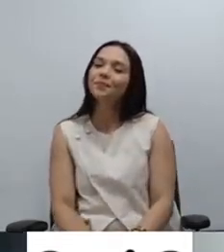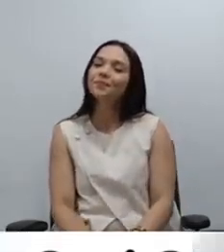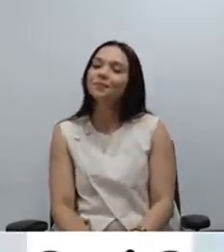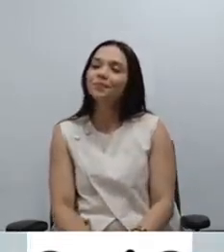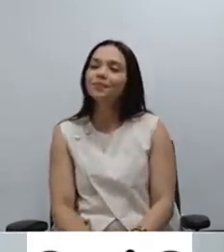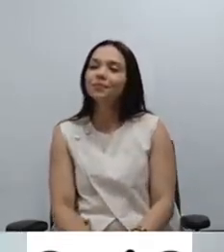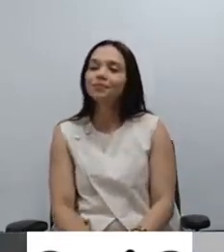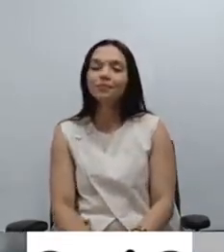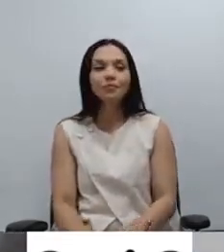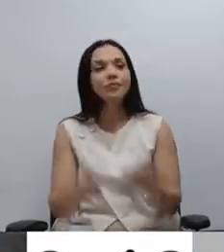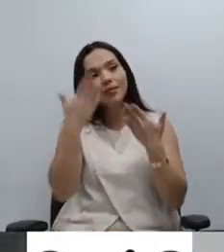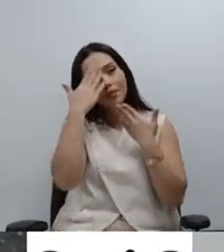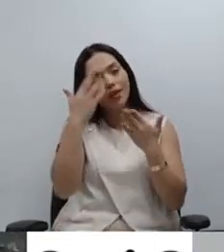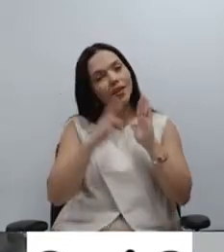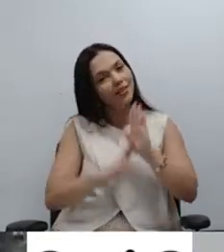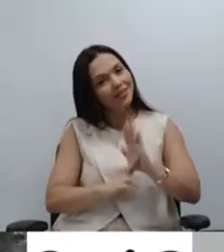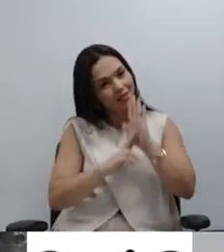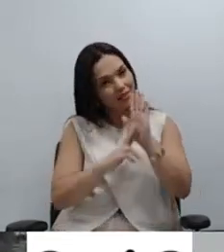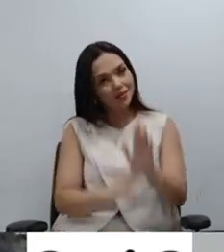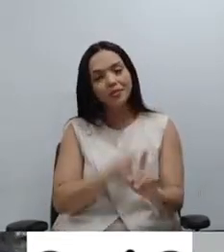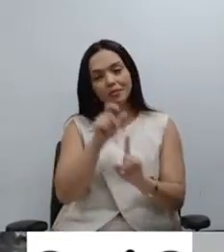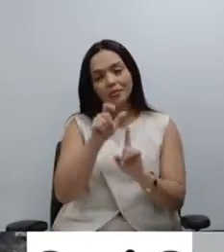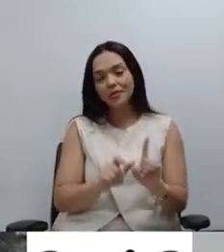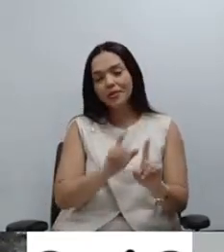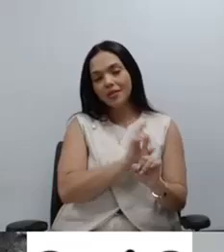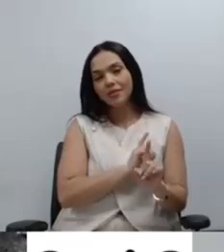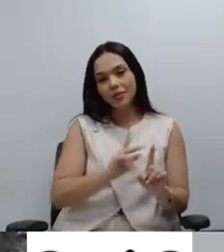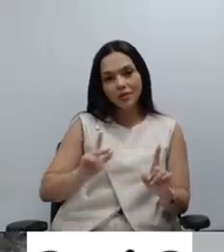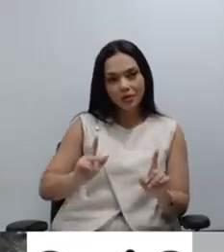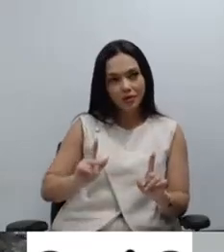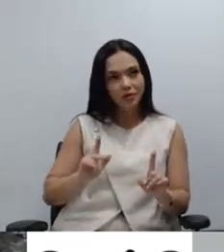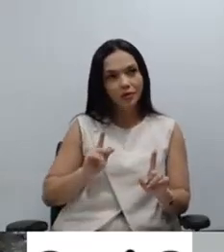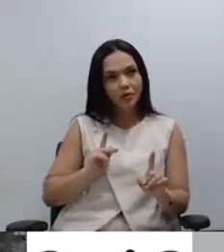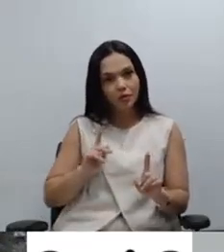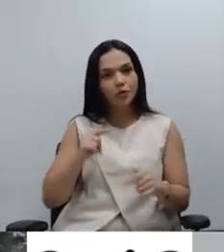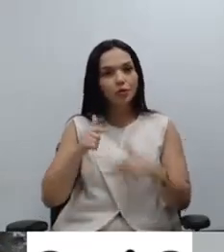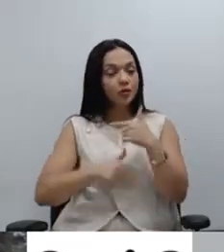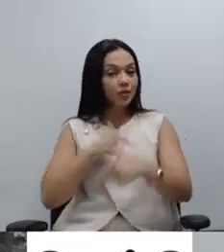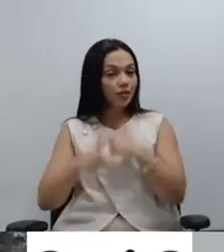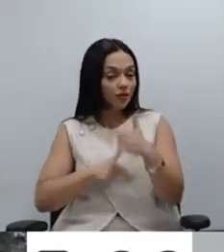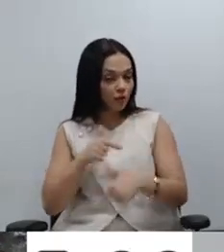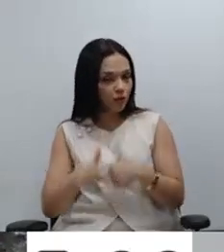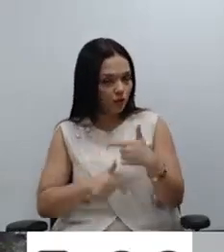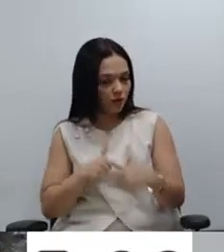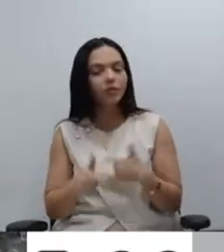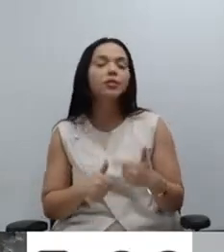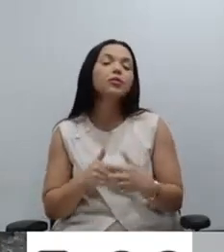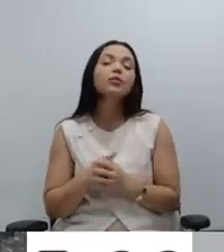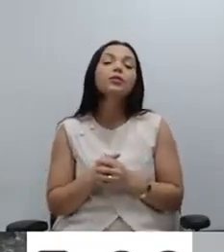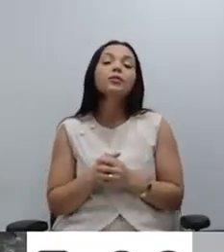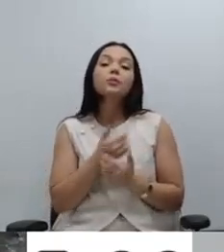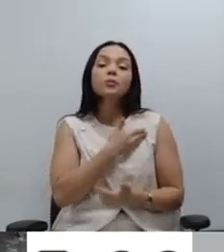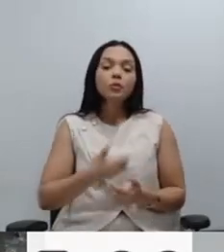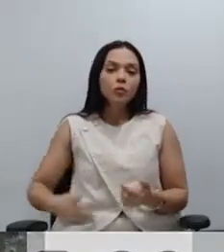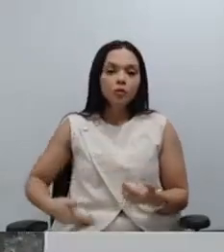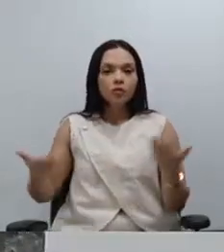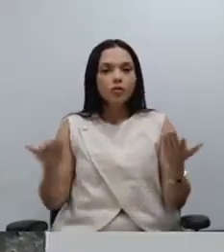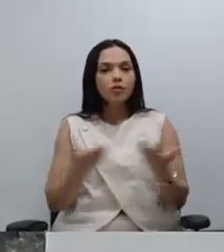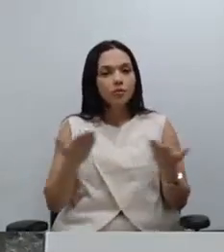Agradeço ao representante da Associação dos Servidores e Servidoras do Estado de São Paulo. Com relação ao quanto trazido, a Defensoria Pública Geral agora